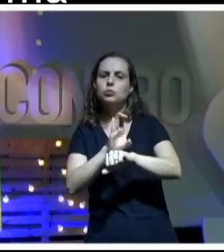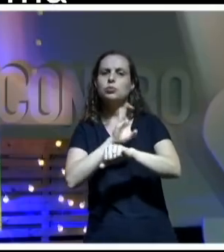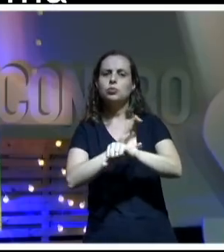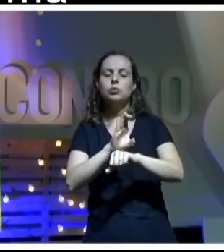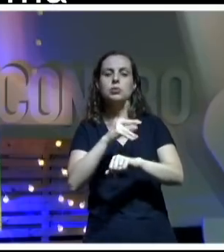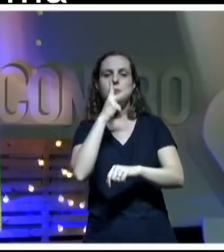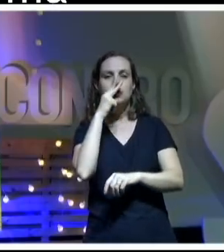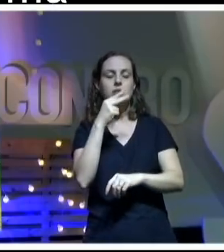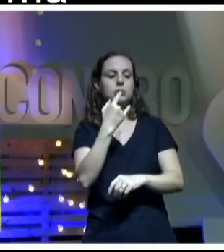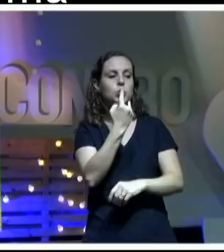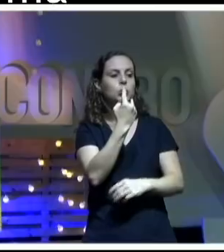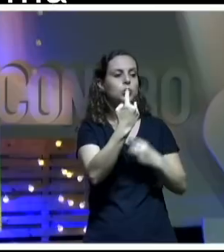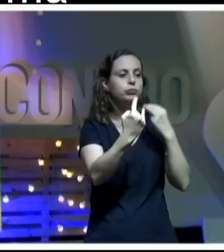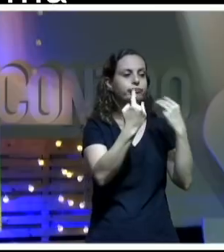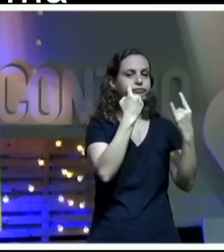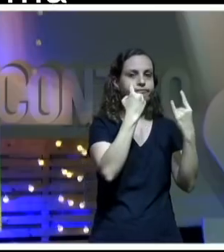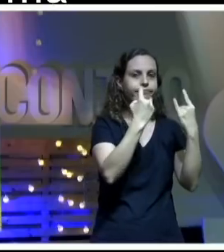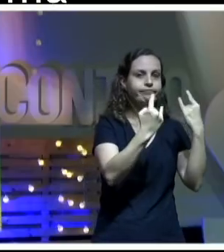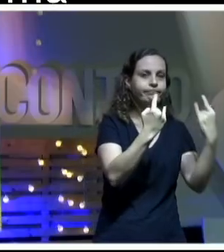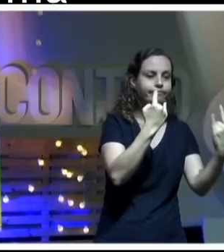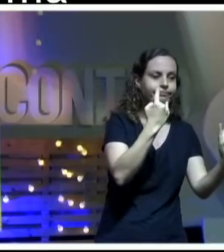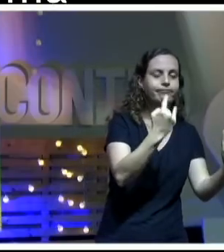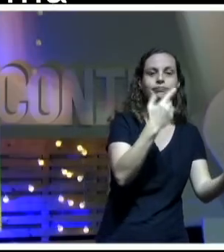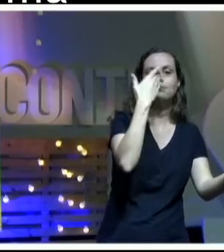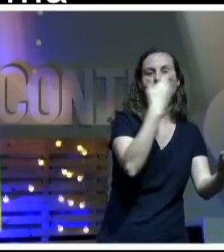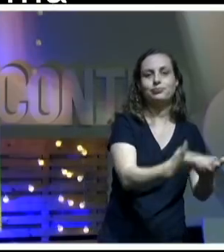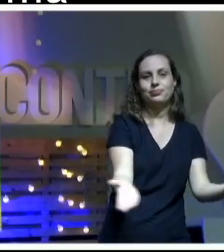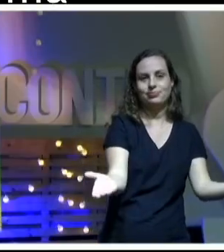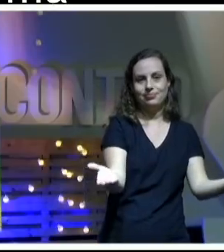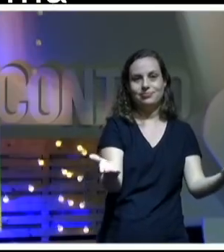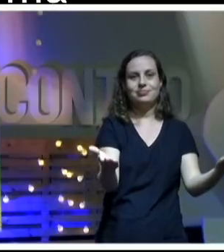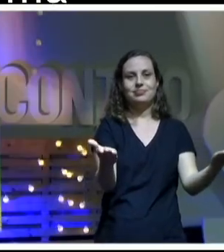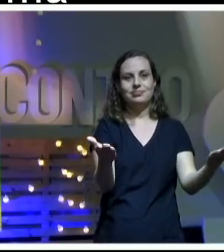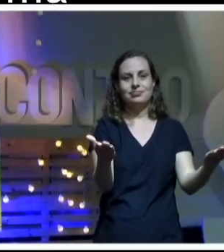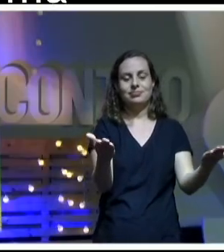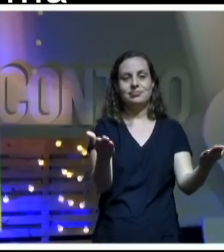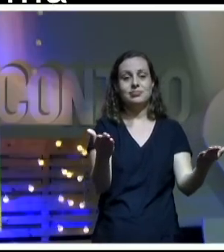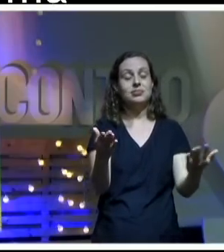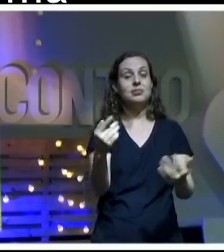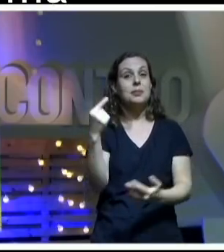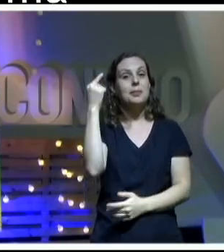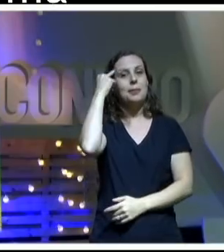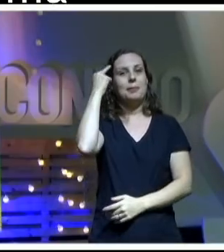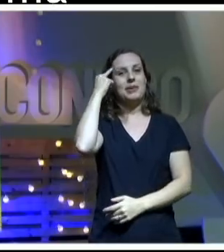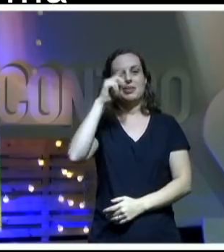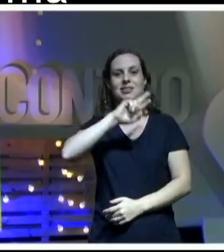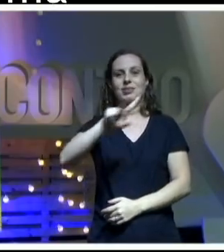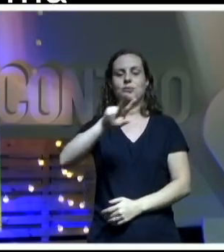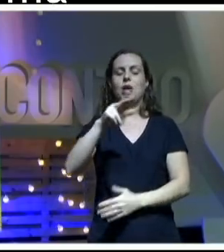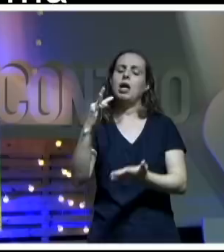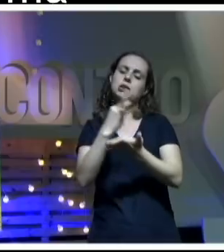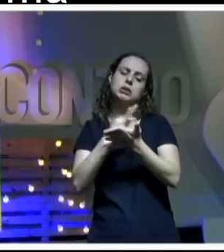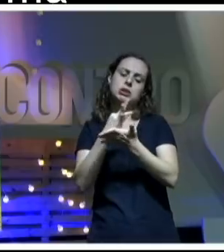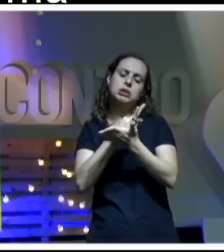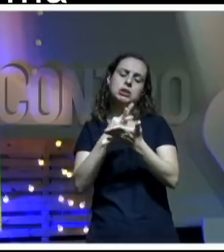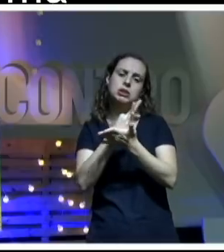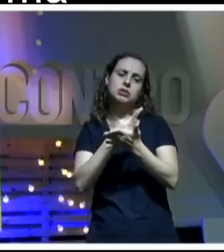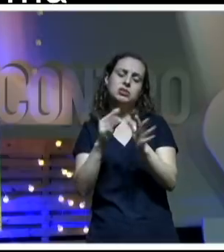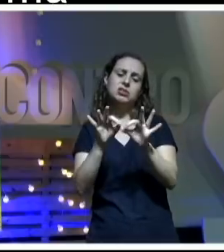ministerial e consequentemente nossas igrejas ea relevância que elas têm na sociedade fomos ingênuos com a